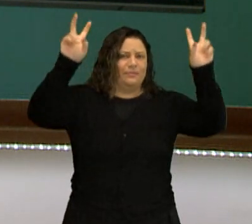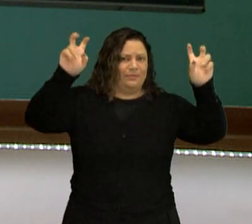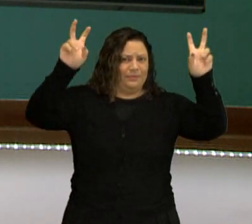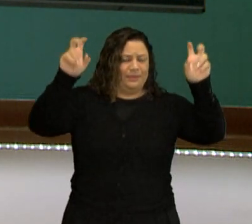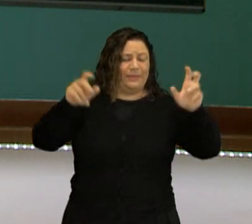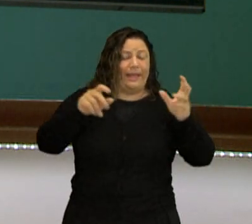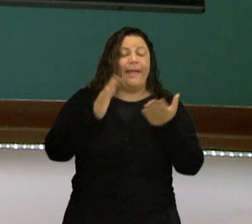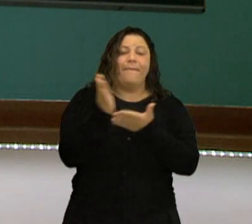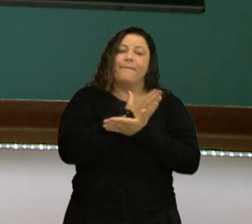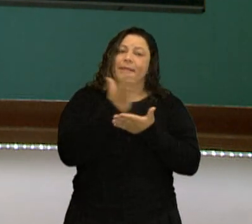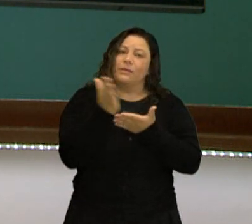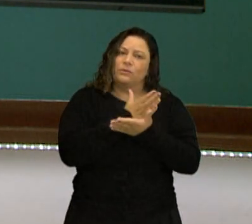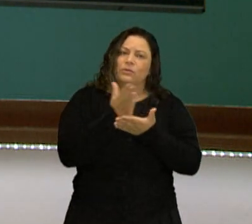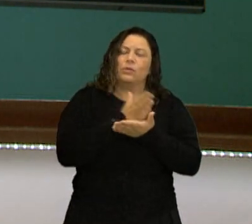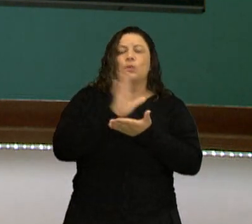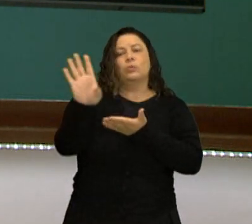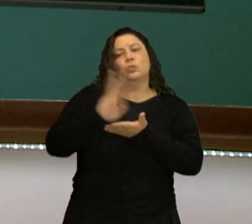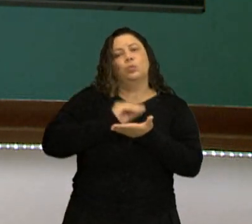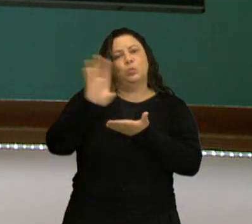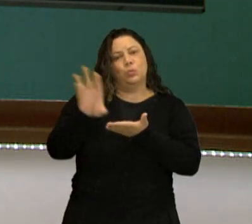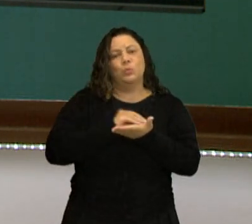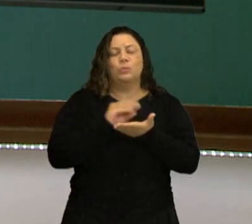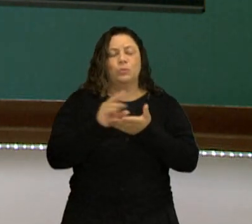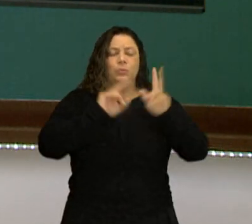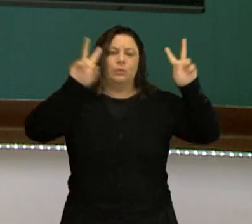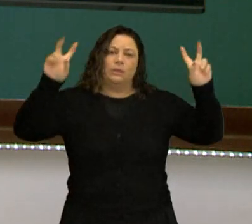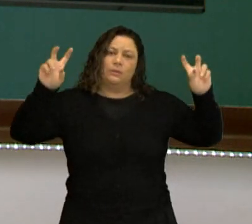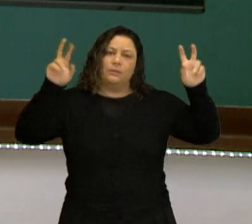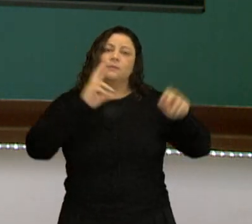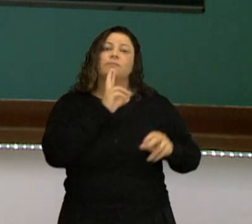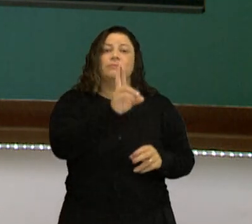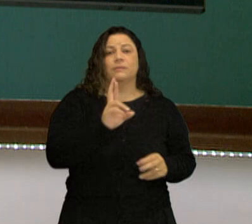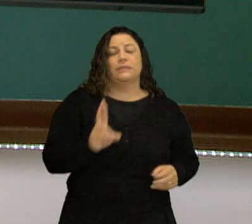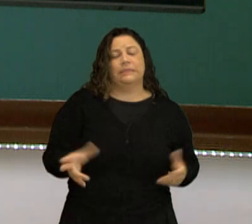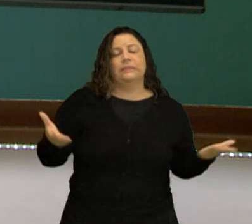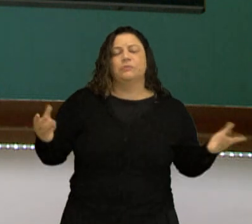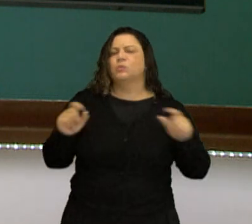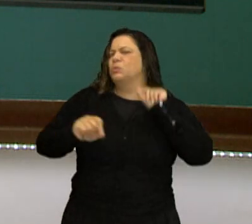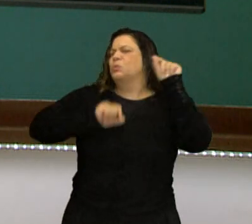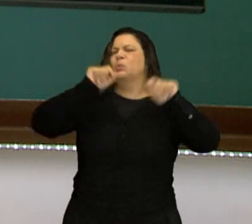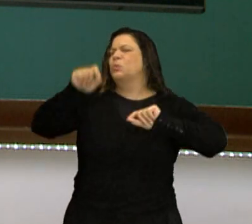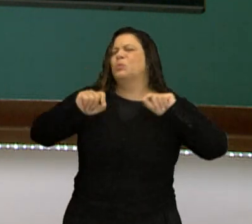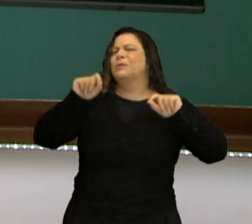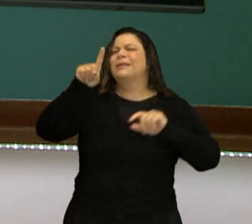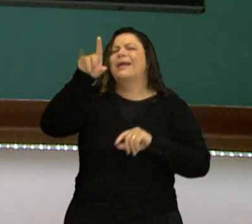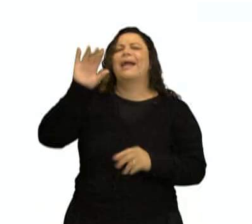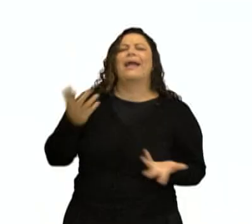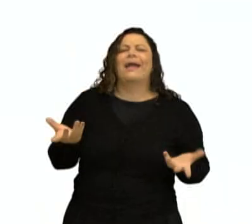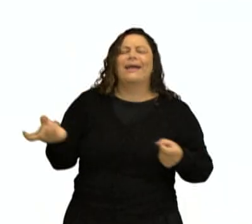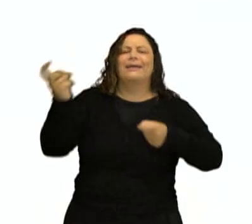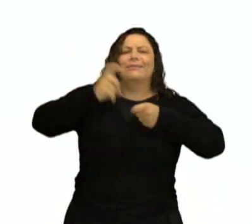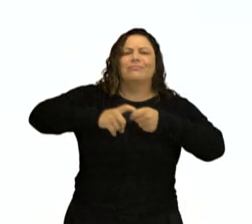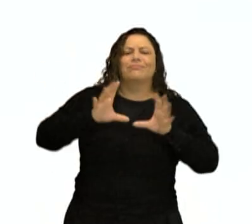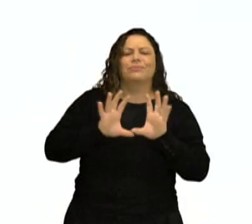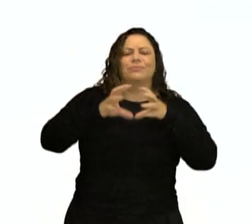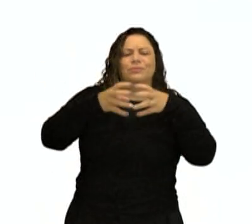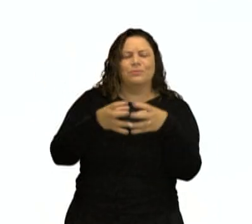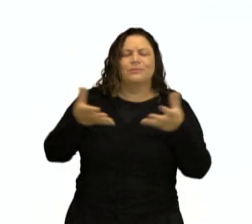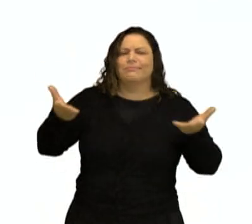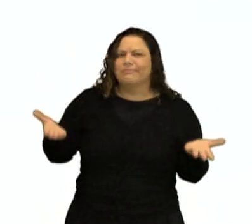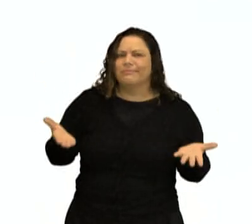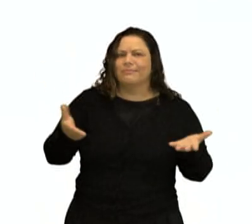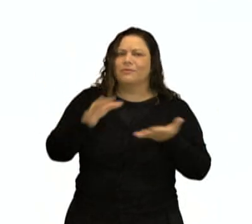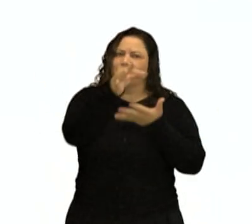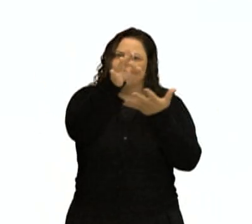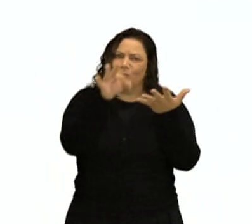Pega o seu caderno, copia o enunciado no teu caderno e responda. O que eram as corporações de ofício? A gente vai corrigir